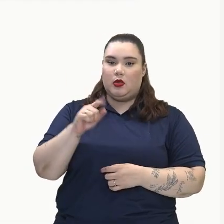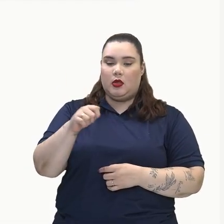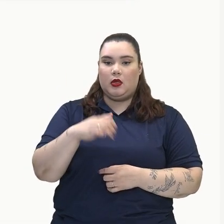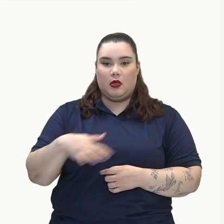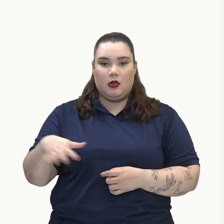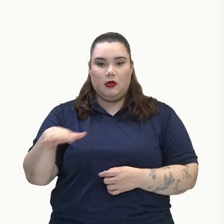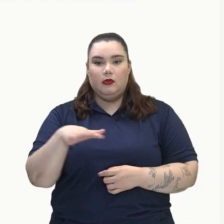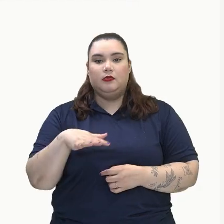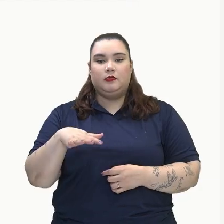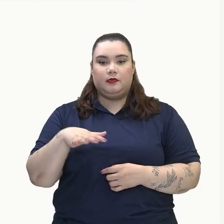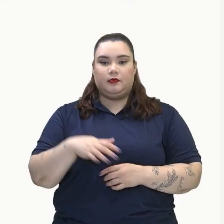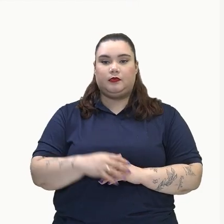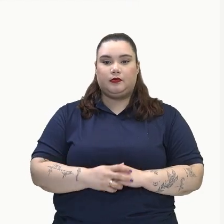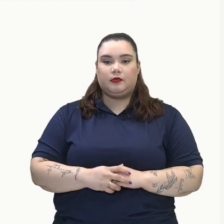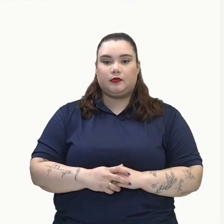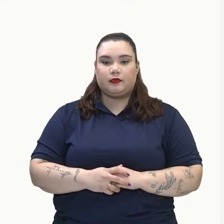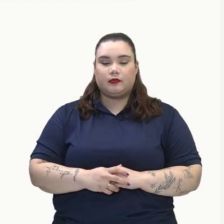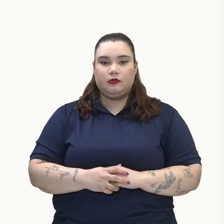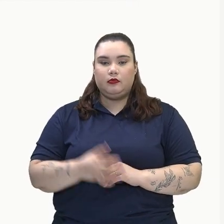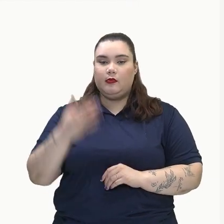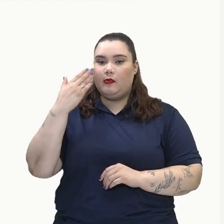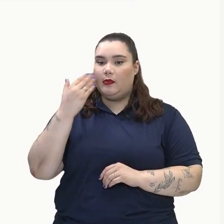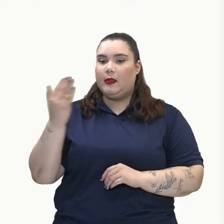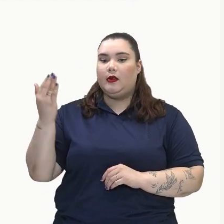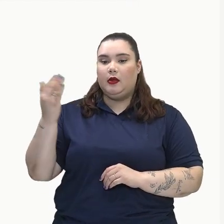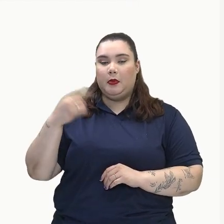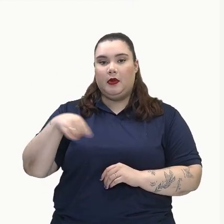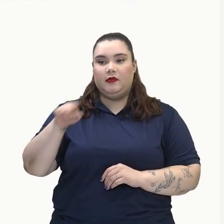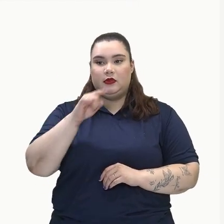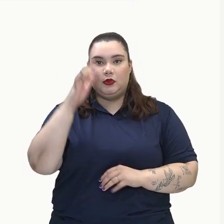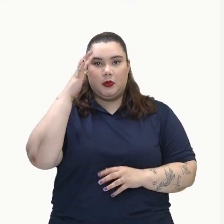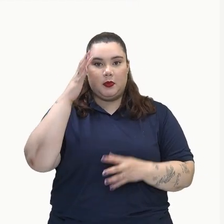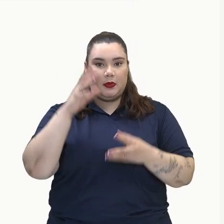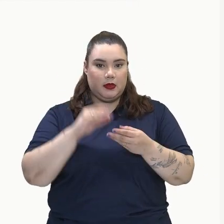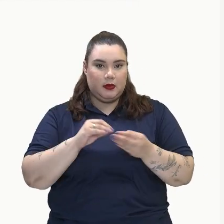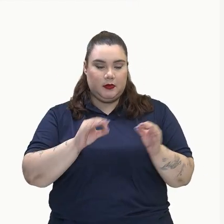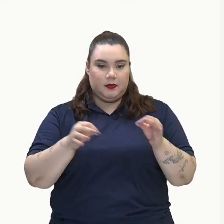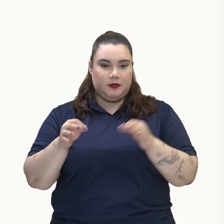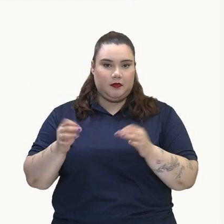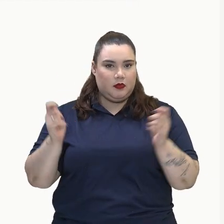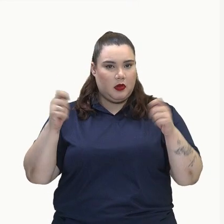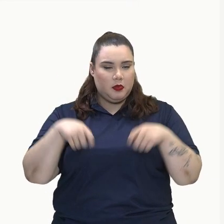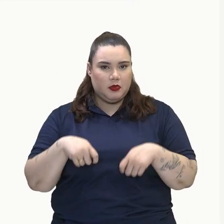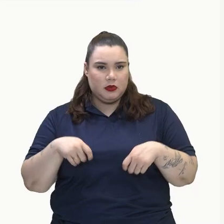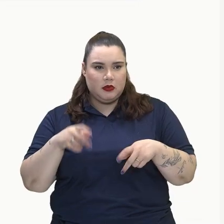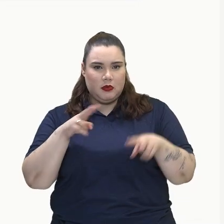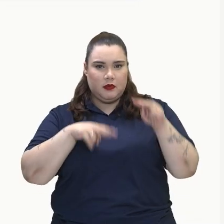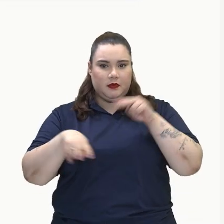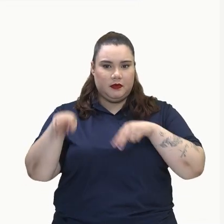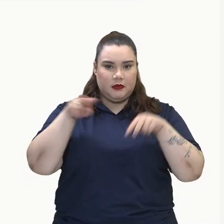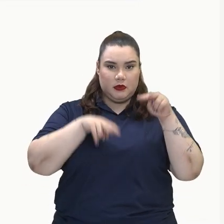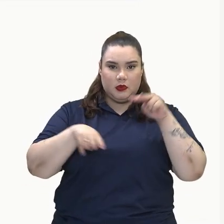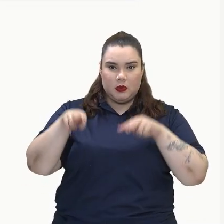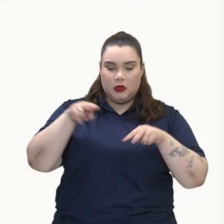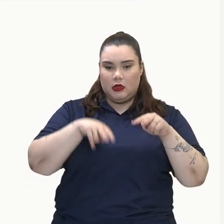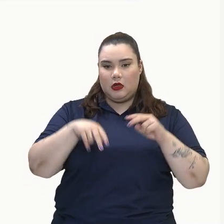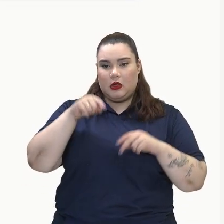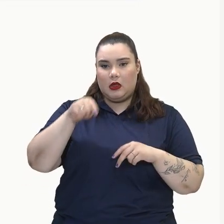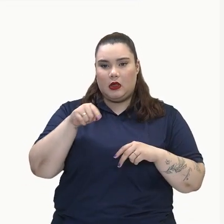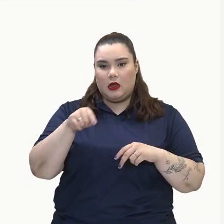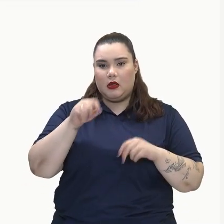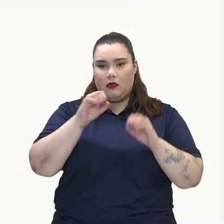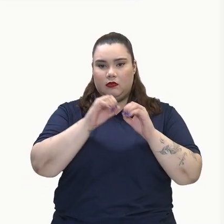áreas, tá? Mas é só para vocês terem uma ideia. Vocês conseguem visualizar que essa